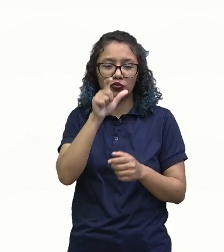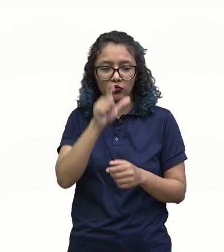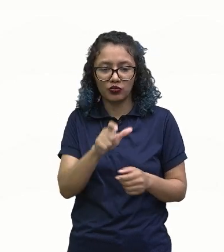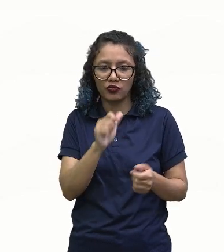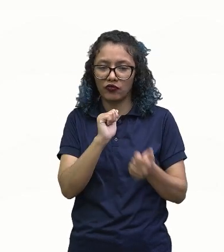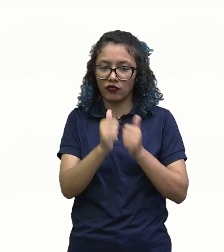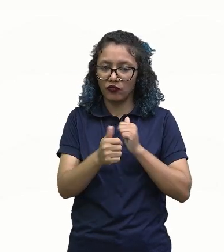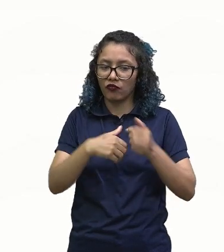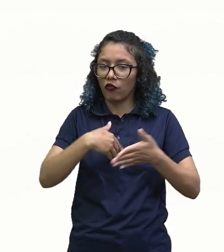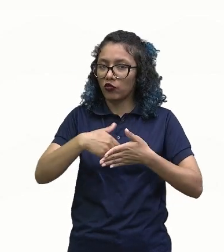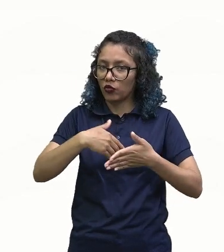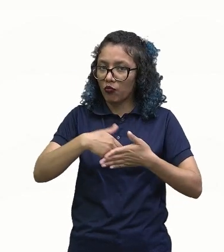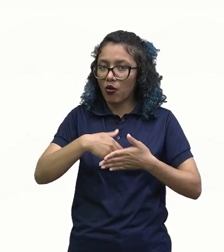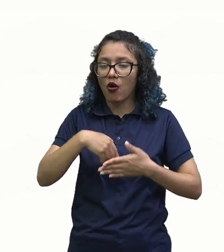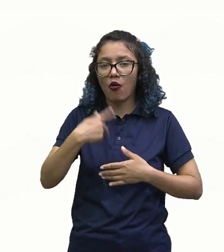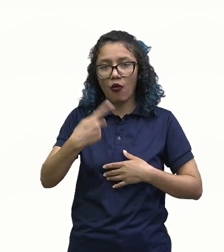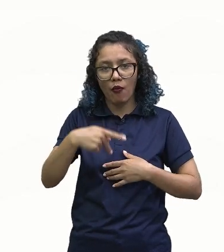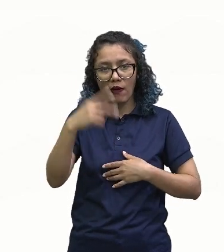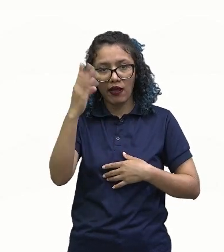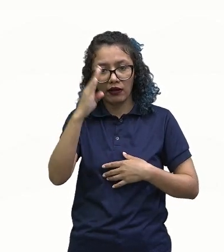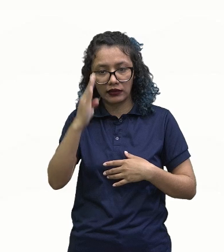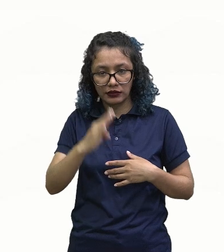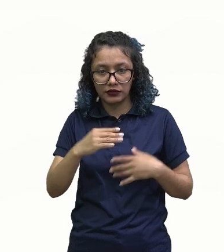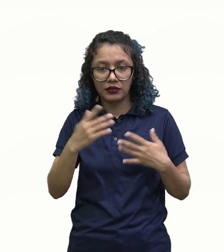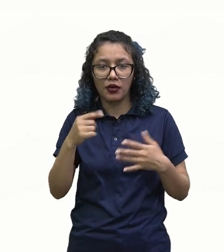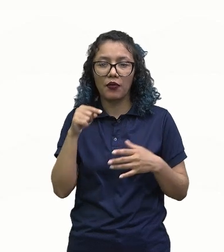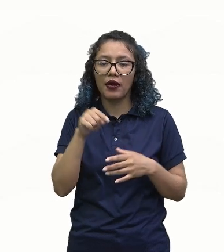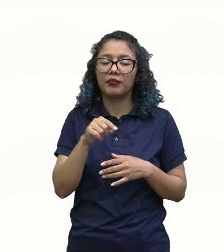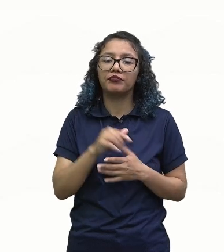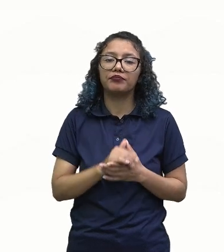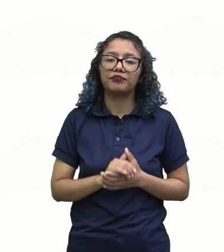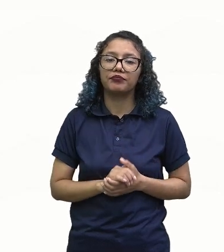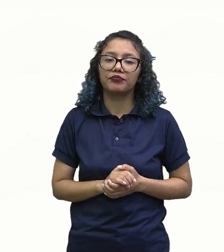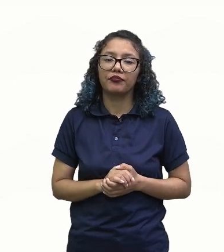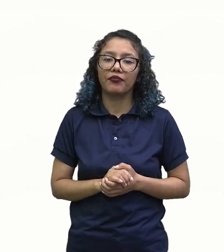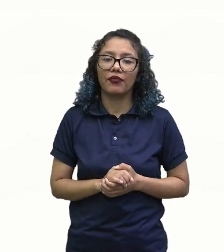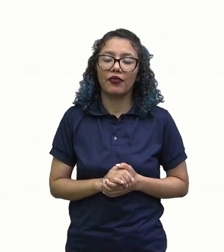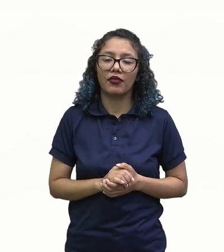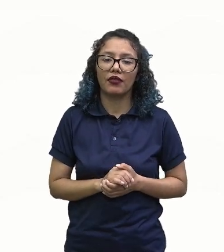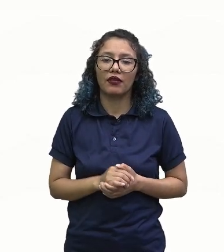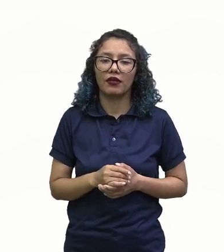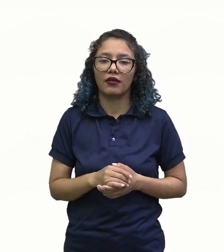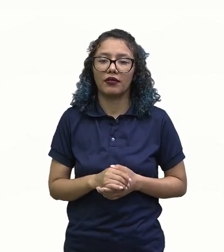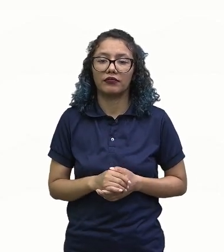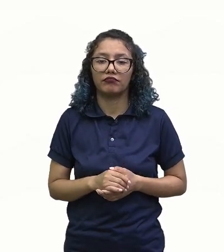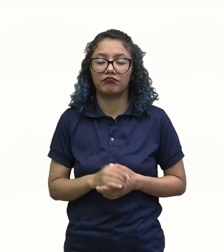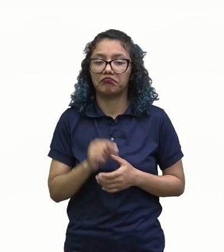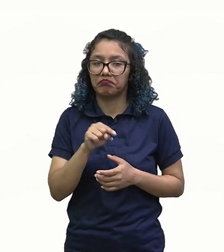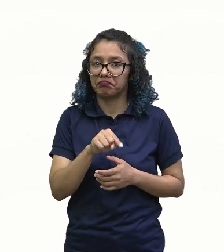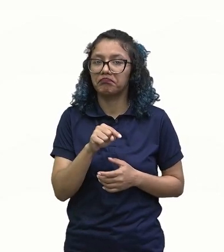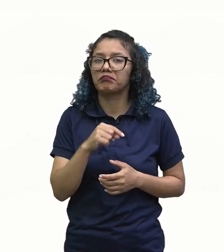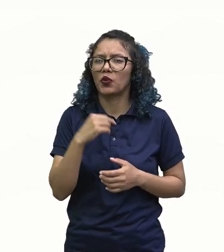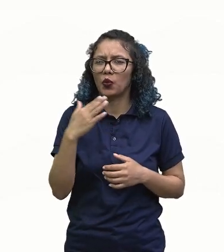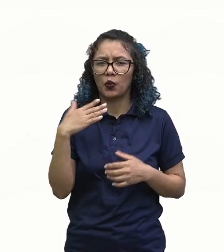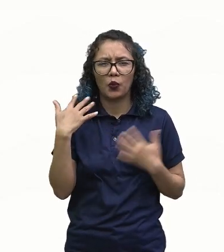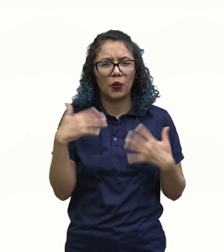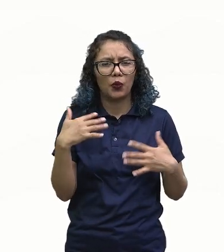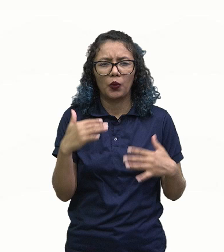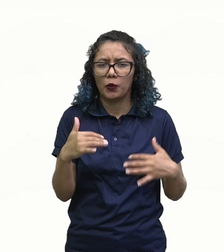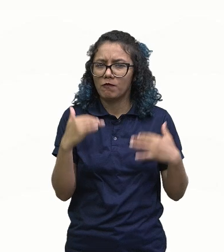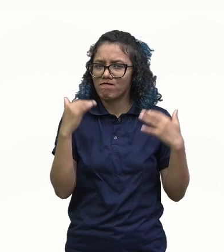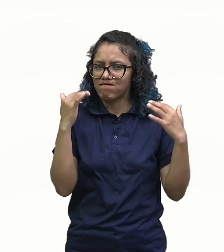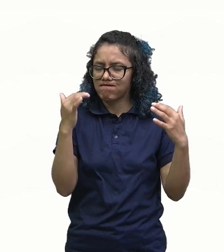Brasil. Então, assim, ele é reconhecido, né? E foi um grande jogador.